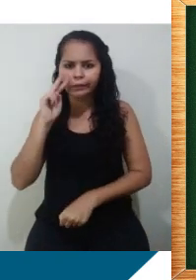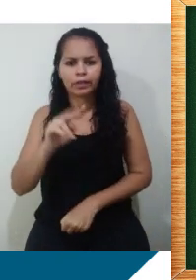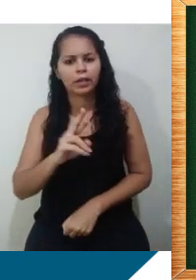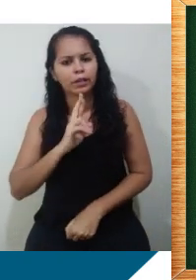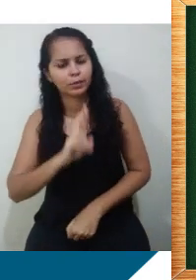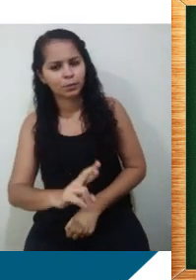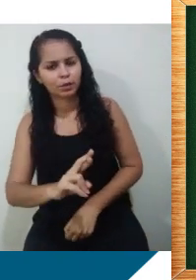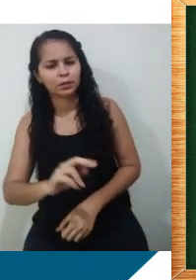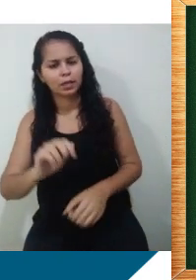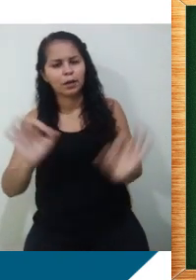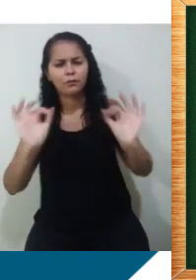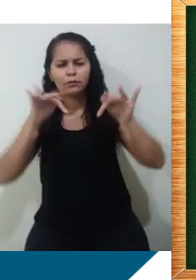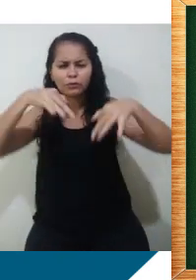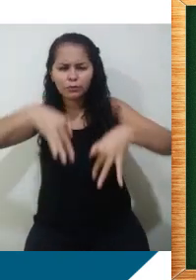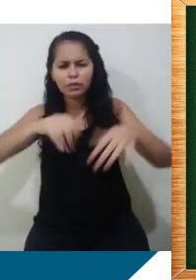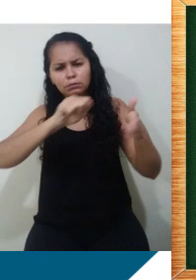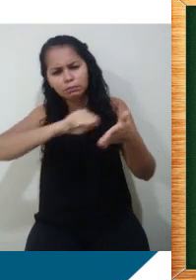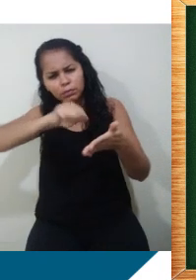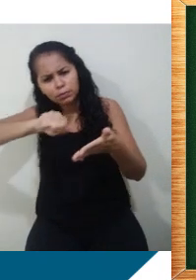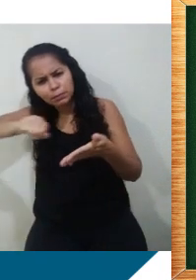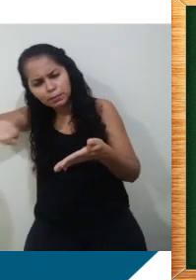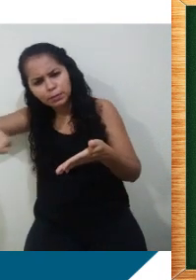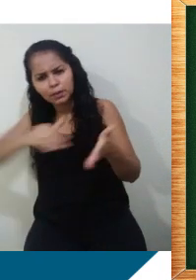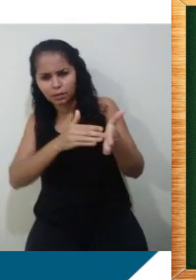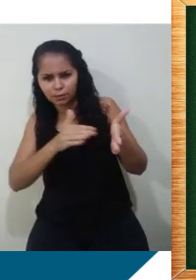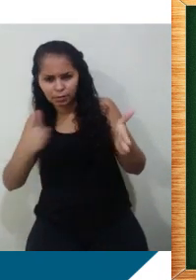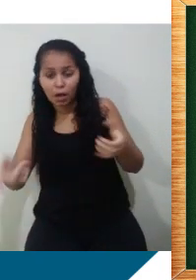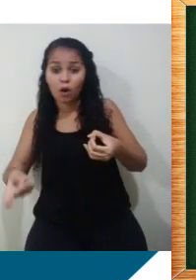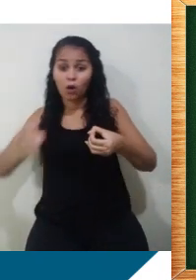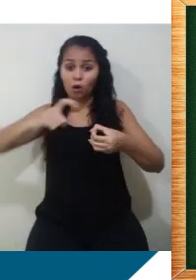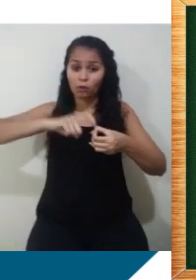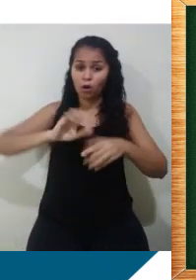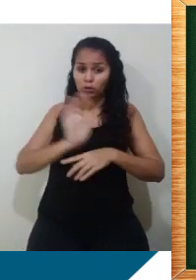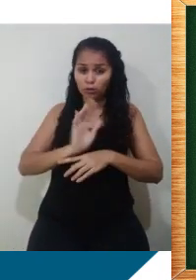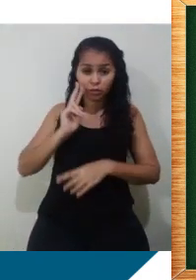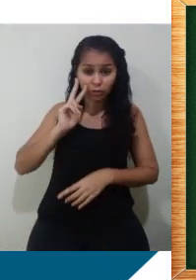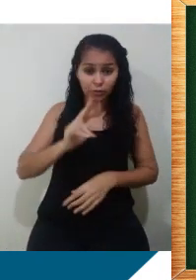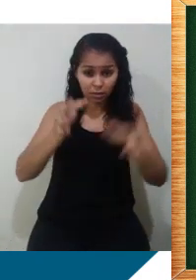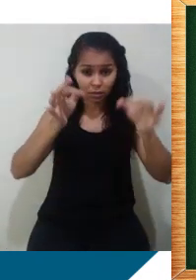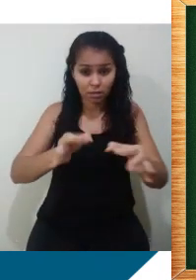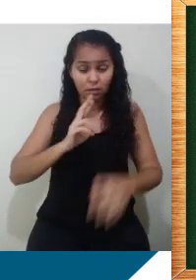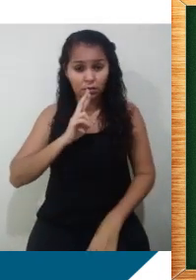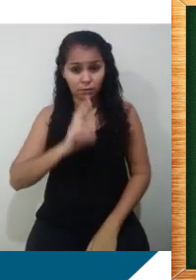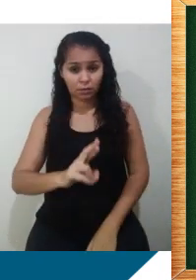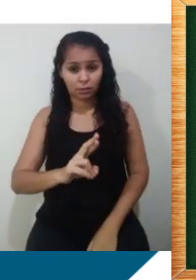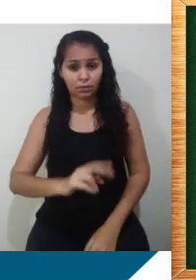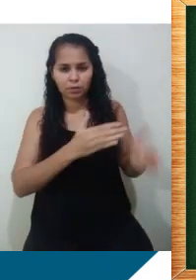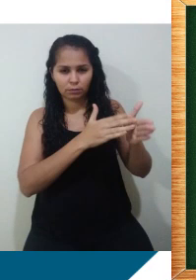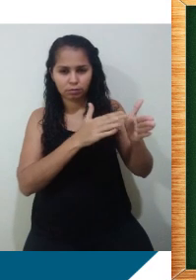sequência, volte ao vídeo e confira se a sua resposta está certa. Teremos essa